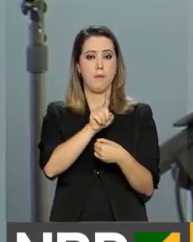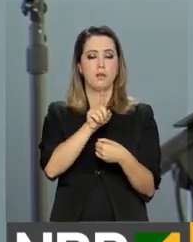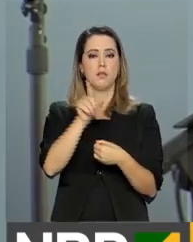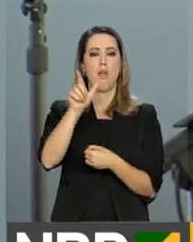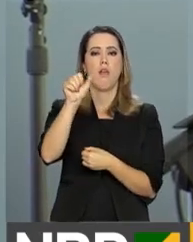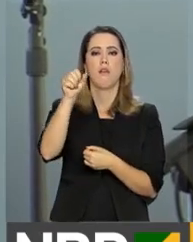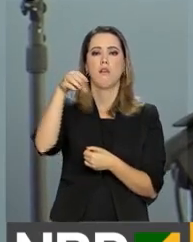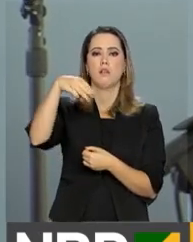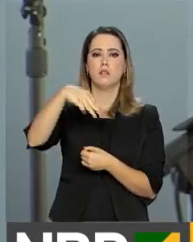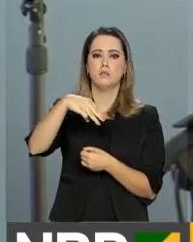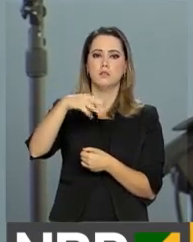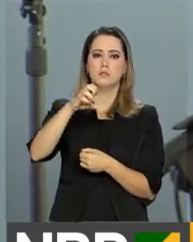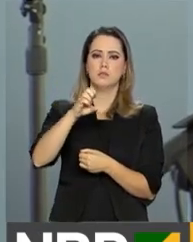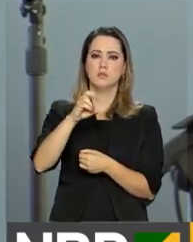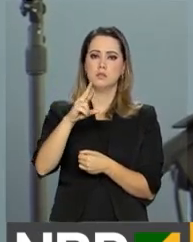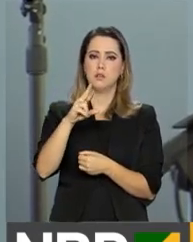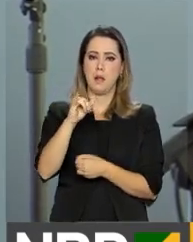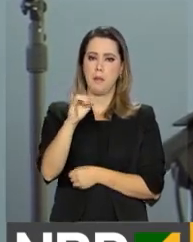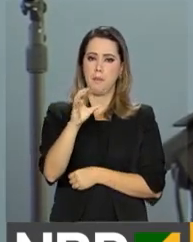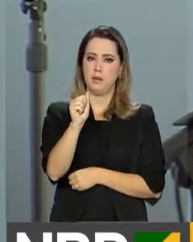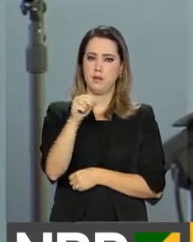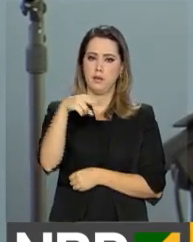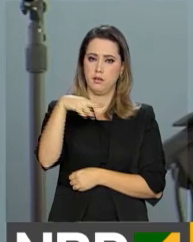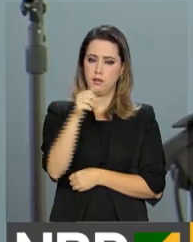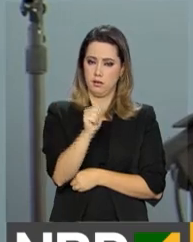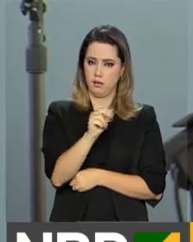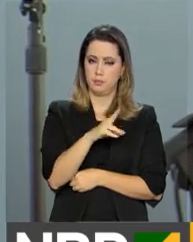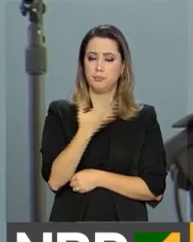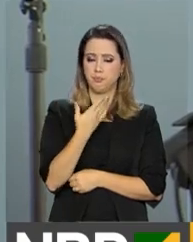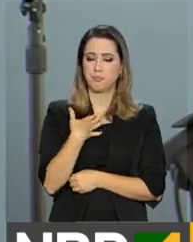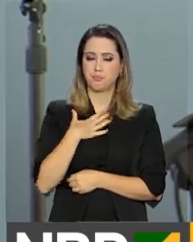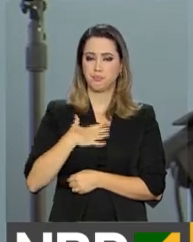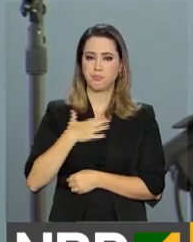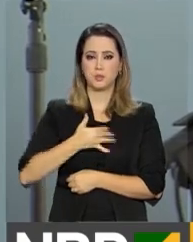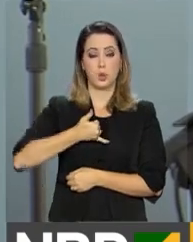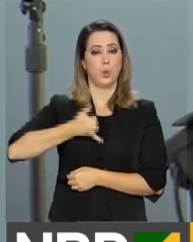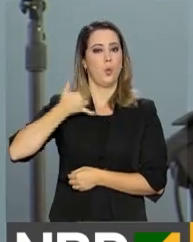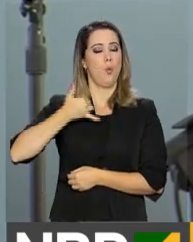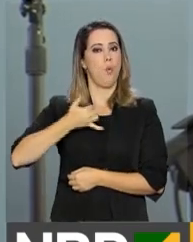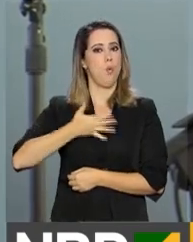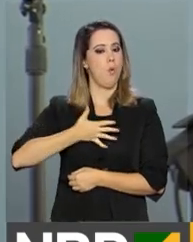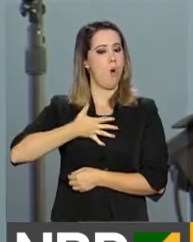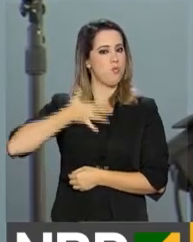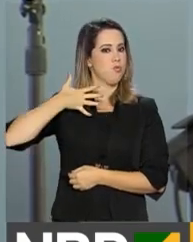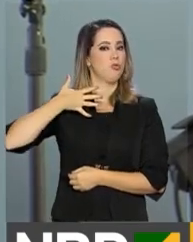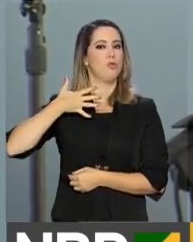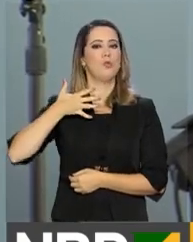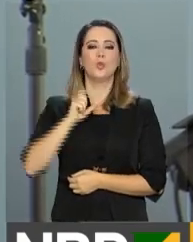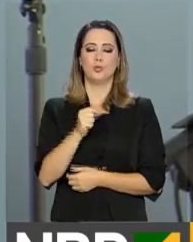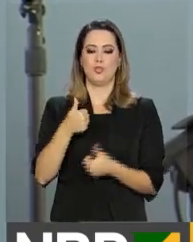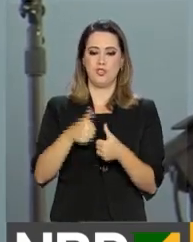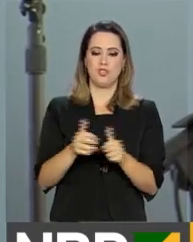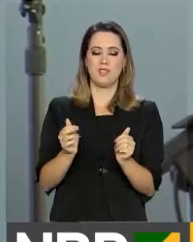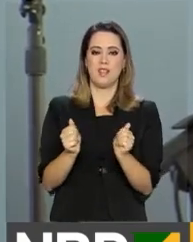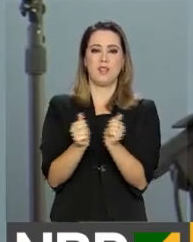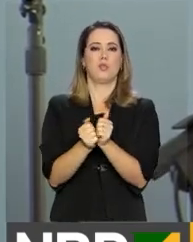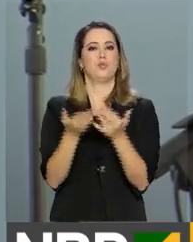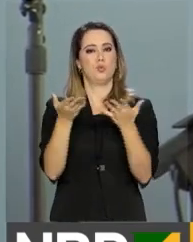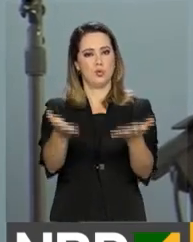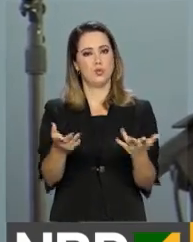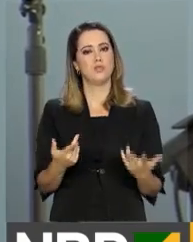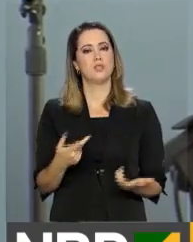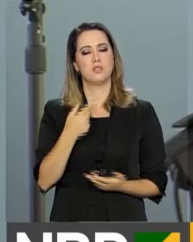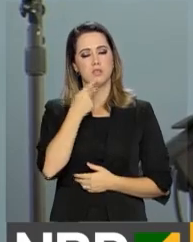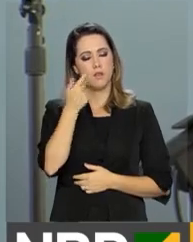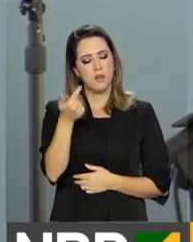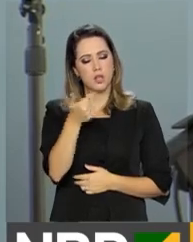Eu tenho grande prazer, orgulho de fazer parte deste momento. Vou repetir um pouco o que eu disse lá em Limeira.